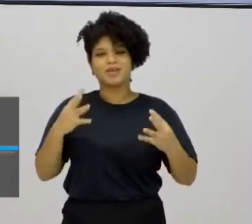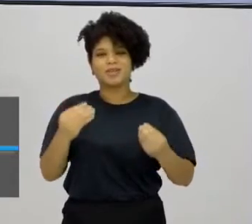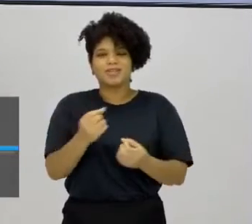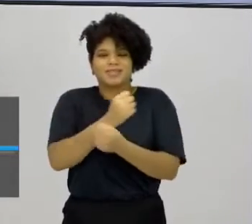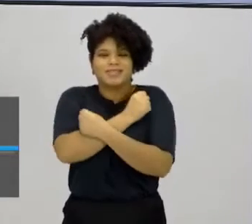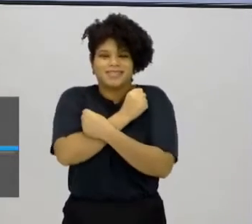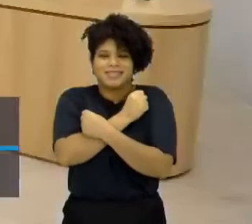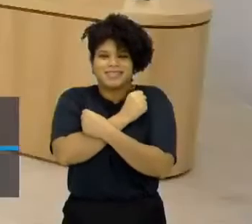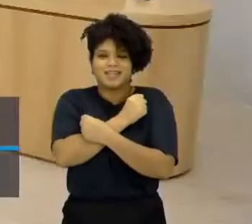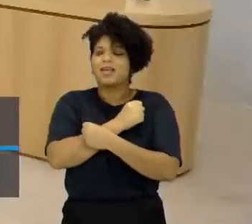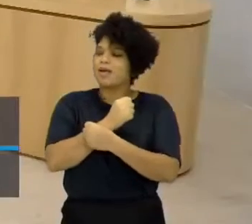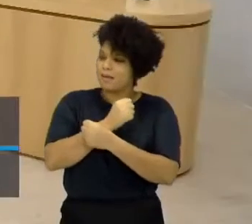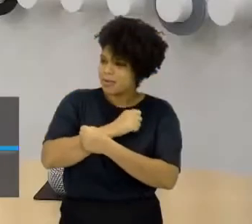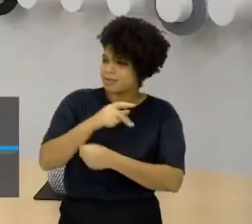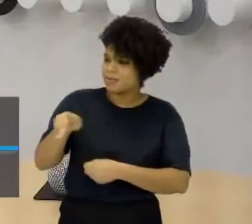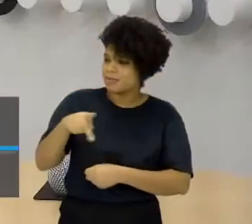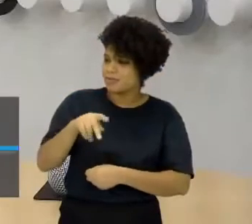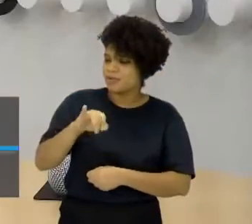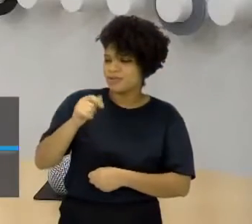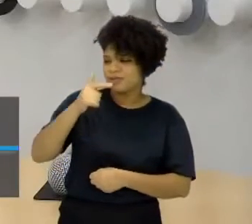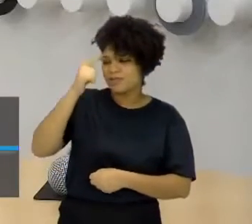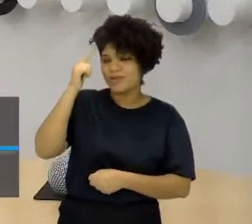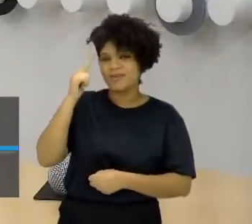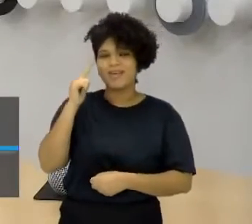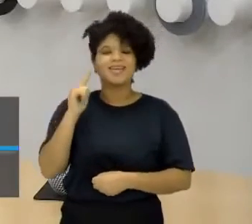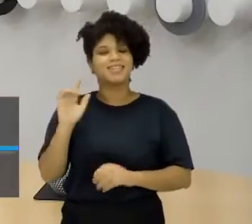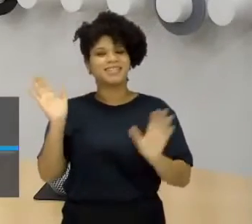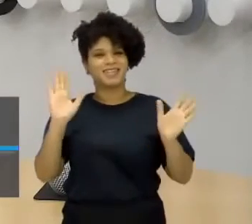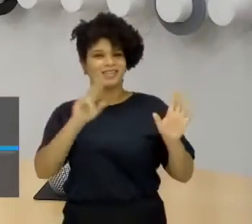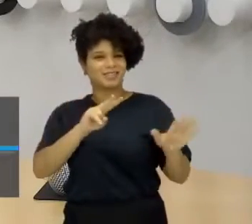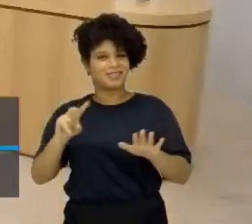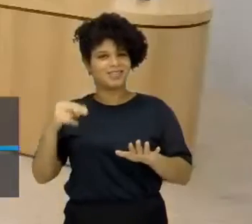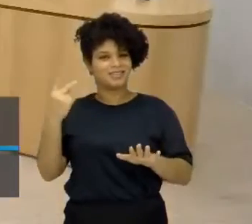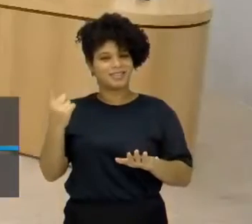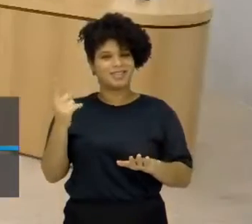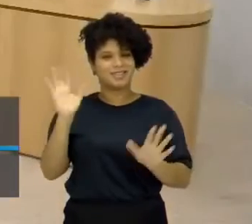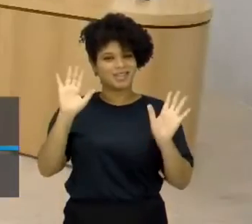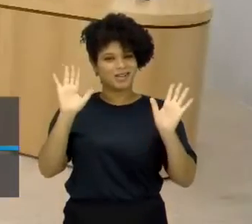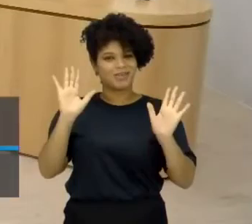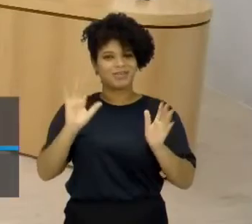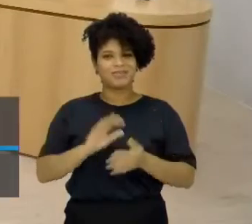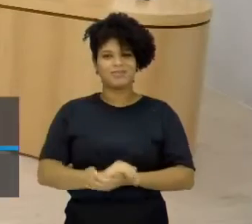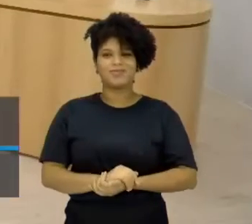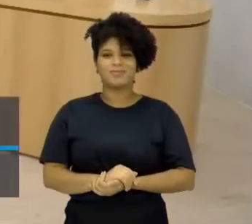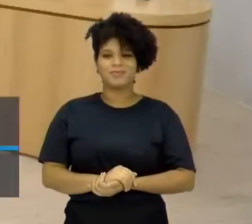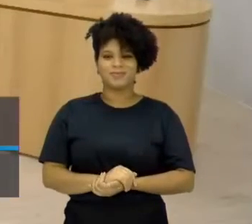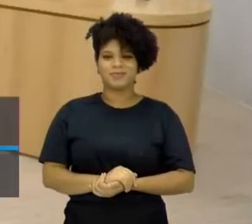Um forte abraço, João. Obrigado pelo convite. Até a próxima semana, pessoal. É nóis. Bye, bye.